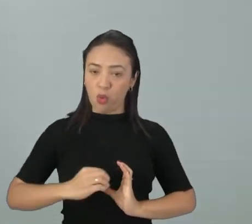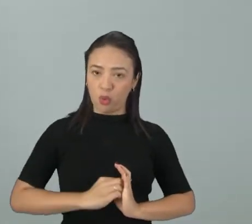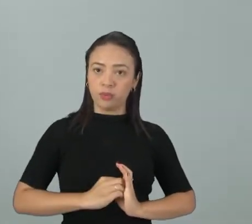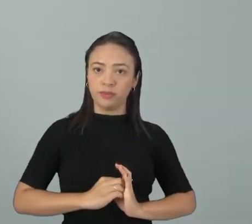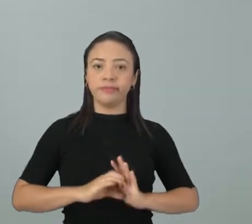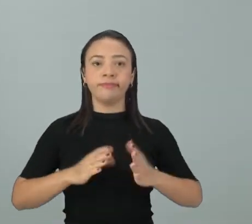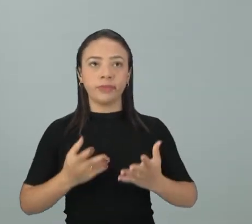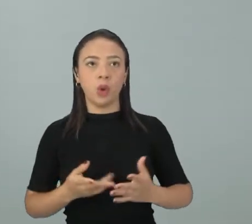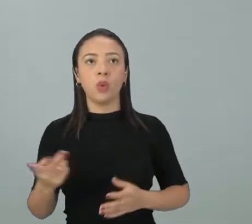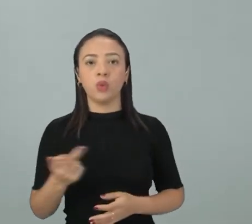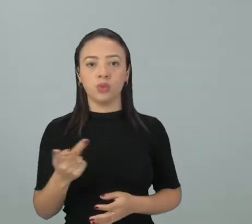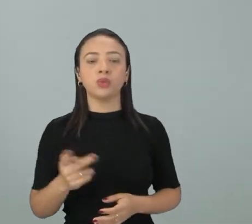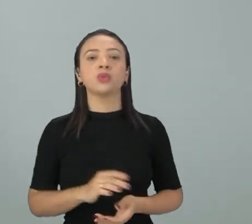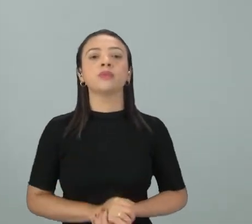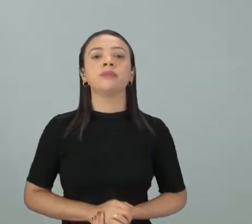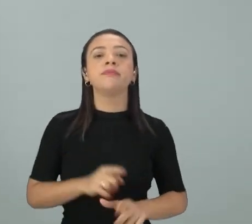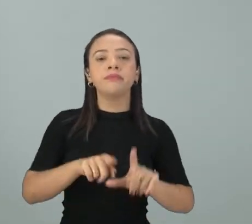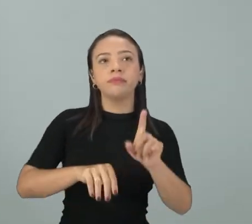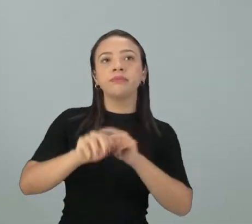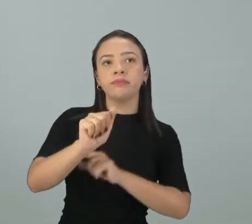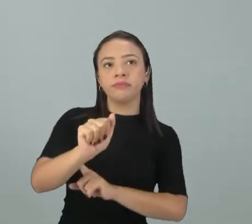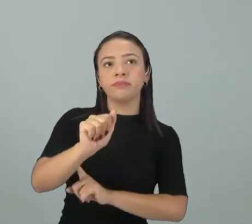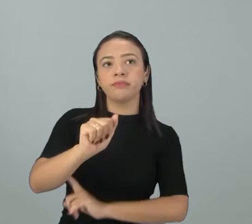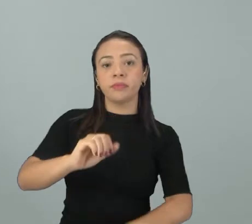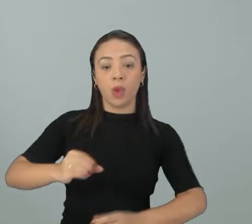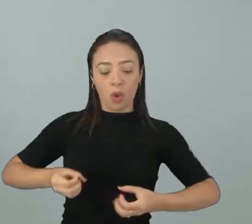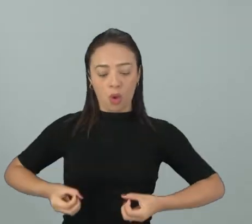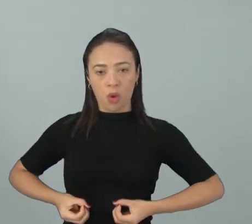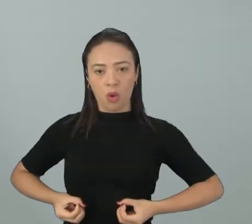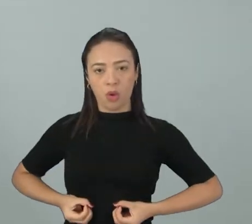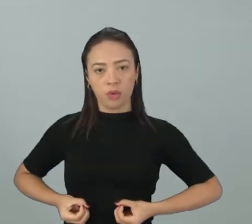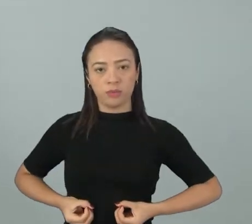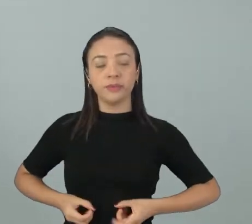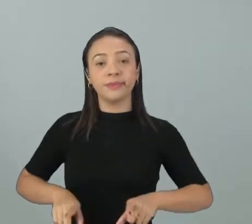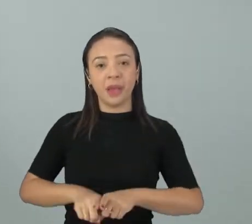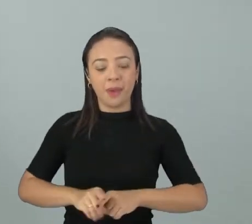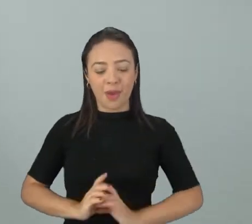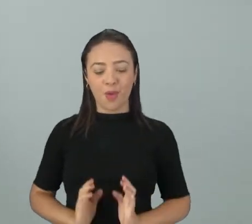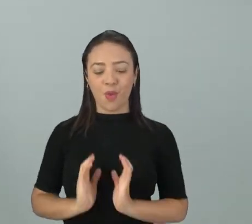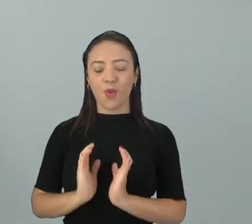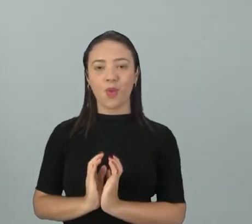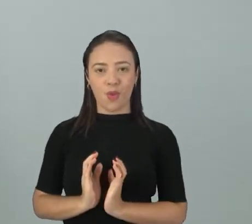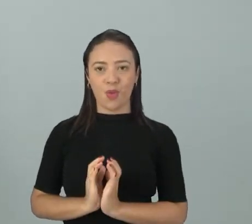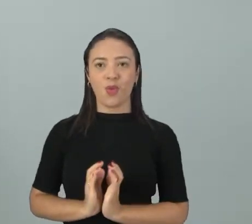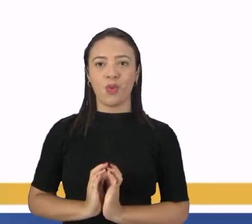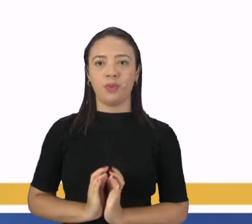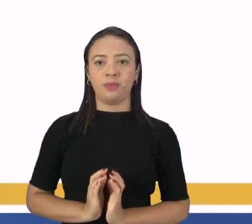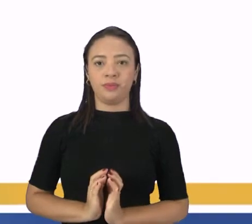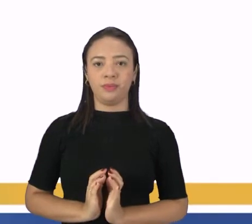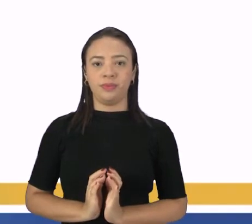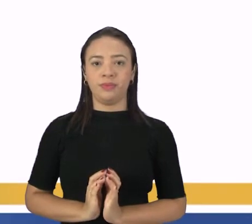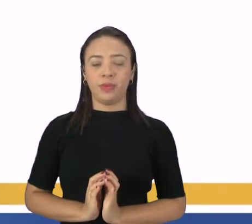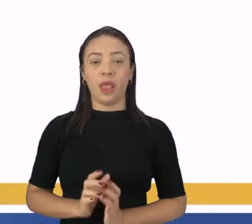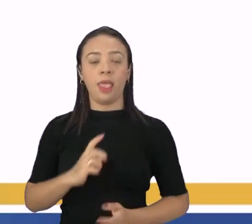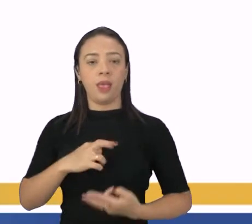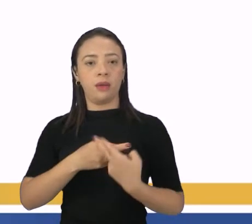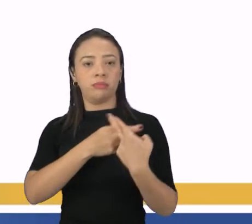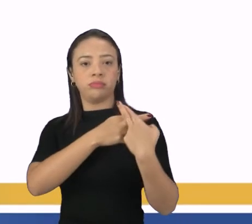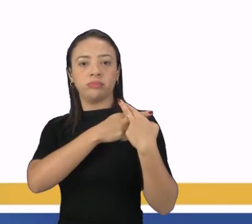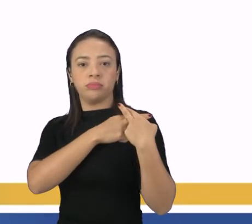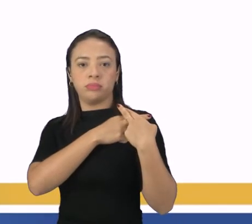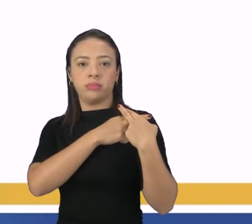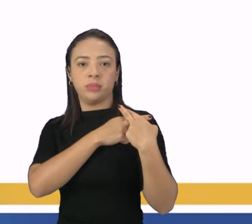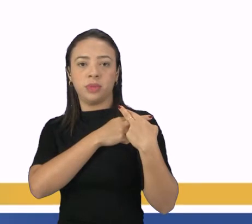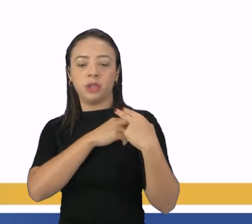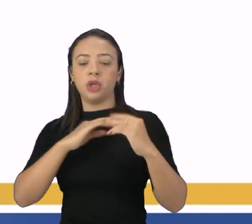é ovários e útero, tá? Ovários, produção de gametas, e útero, né, é o órgão responsável por fazer